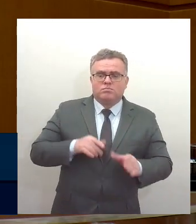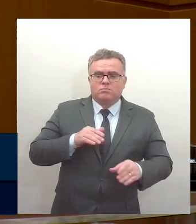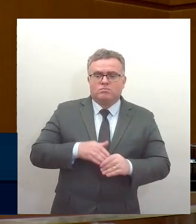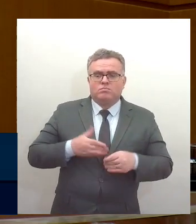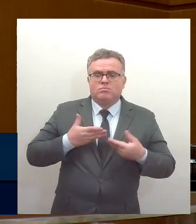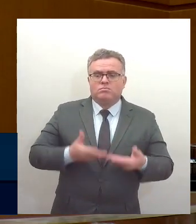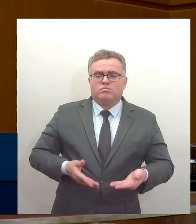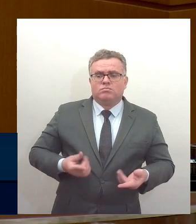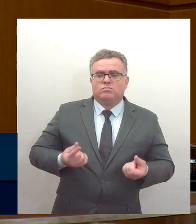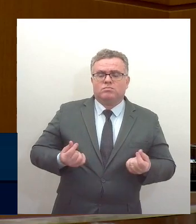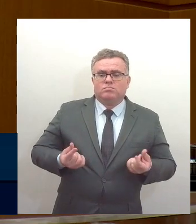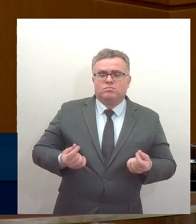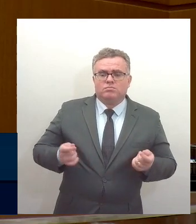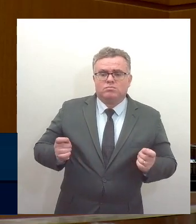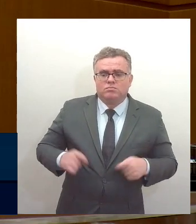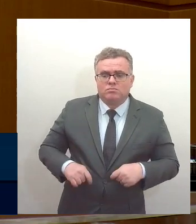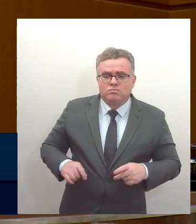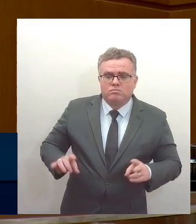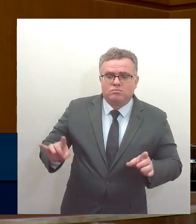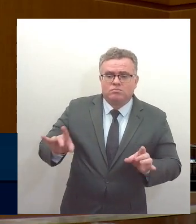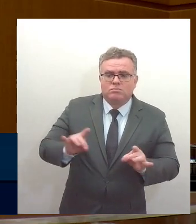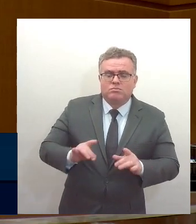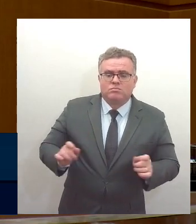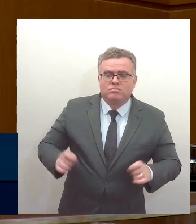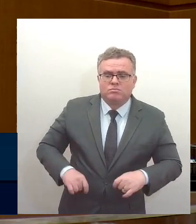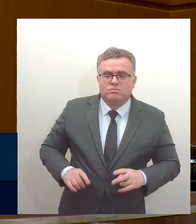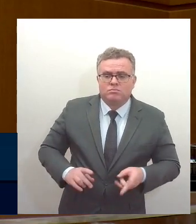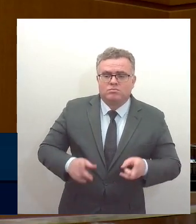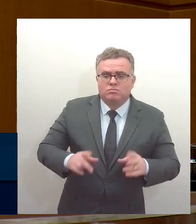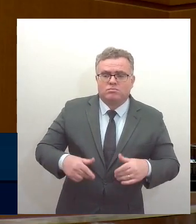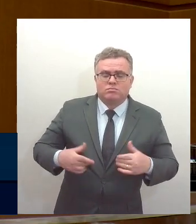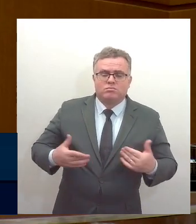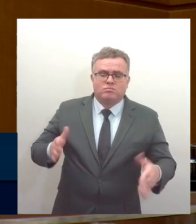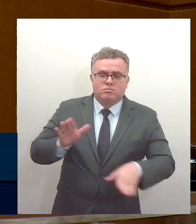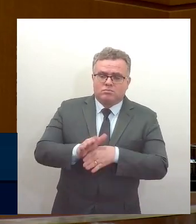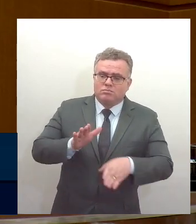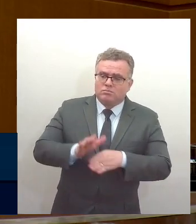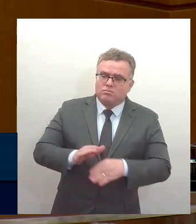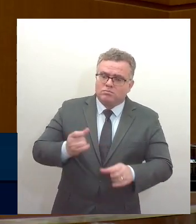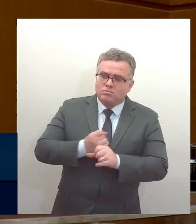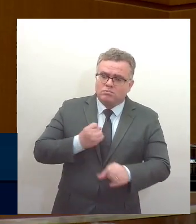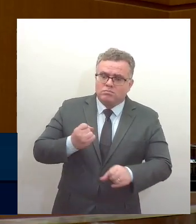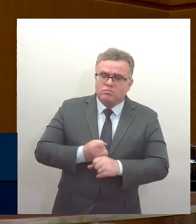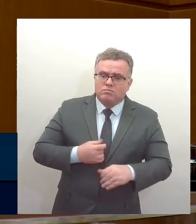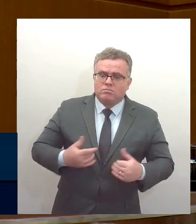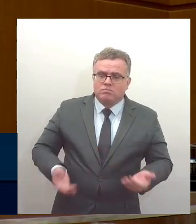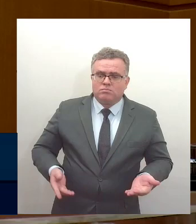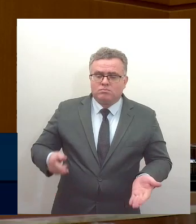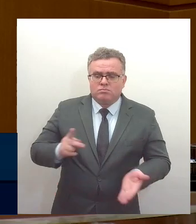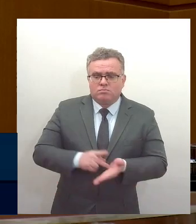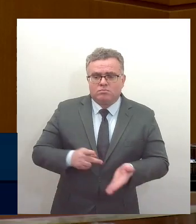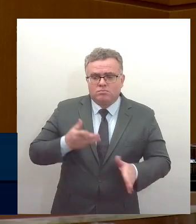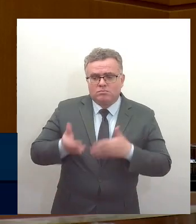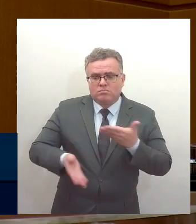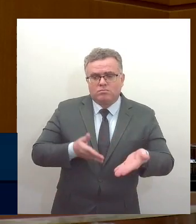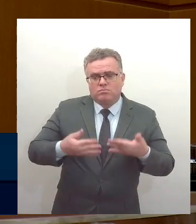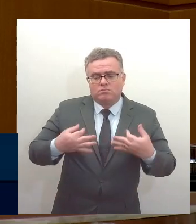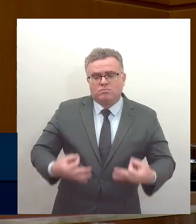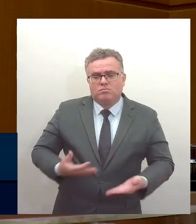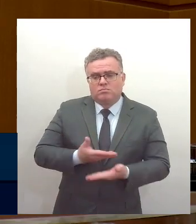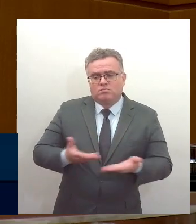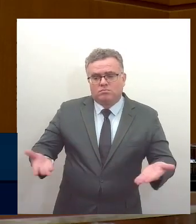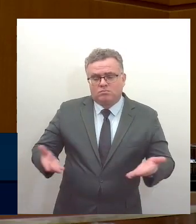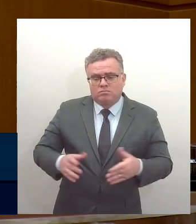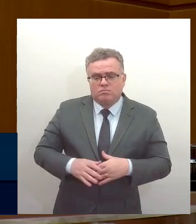aqui ajudar, liberar para a gente construir, dar de fato um tratamento digno a essas pessoas. Que